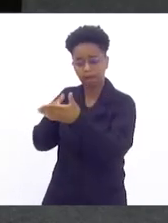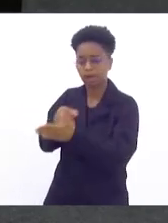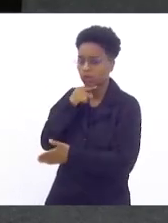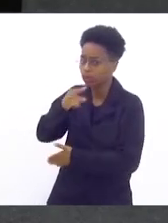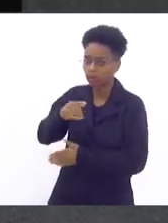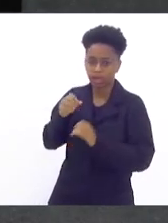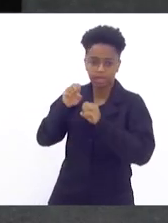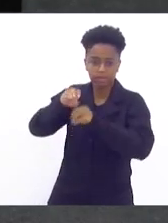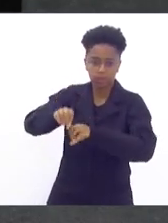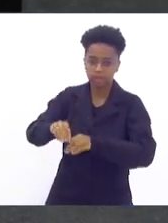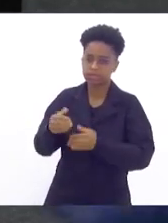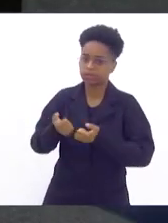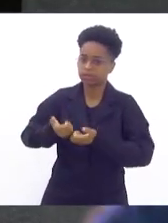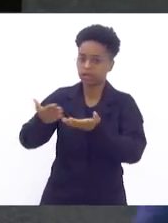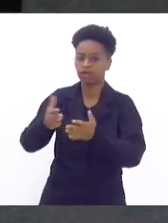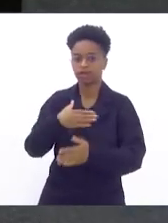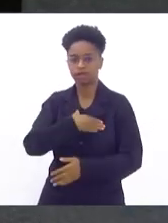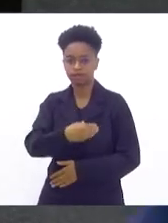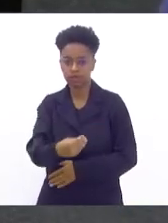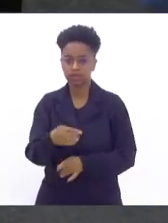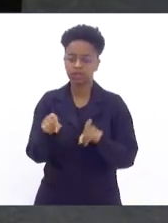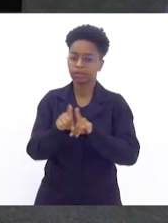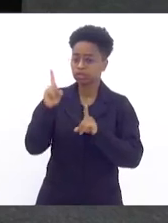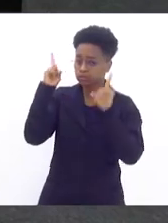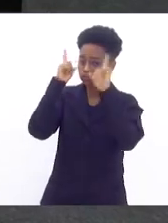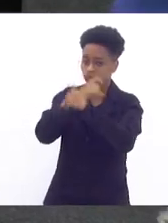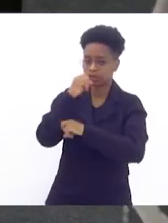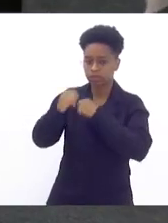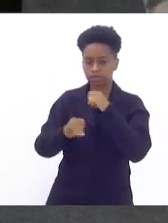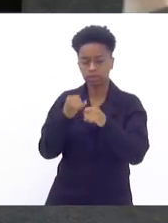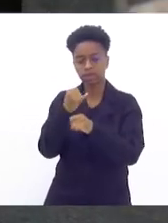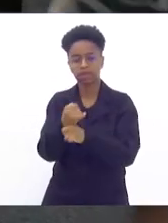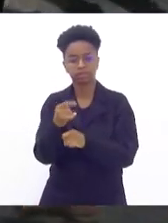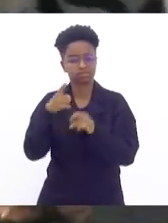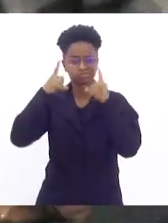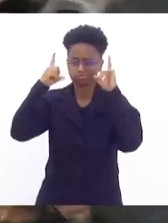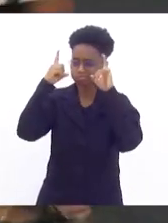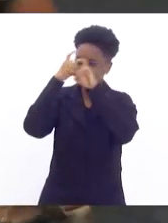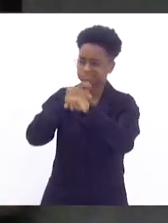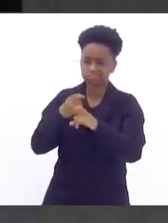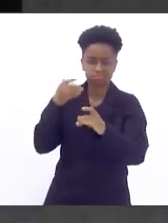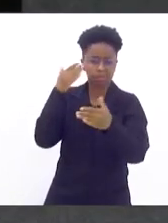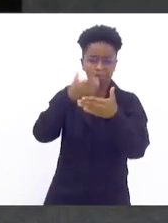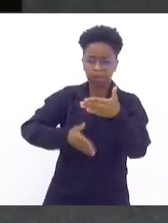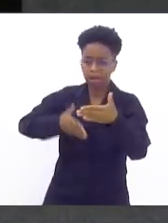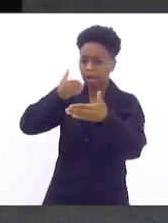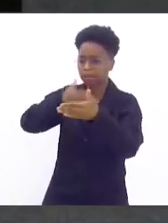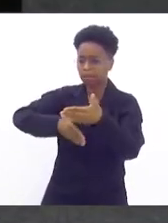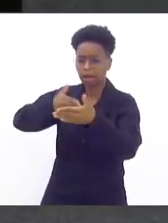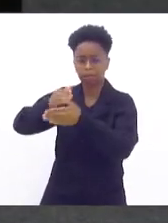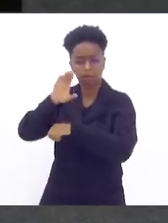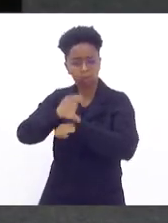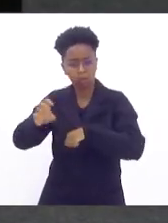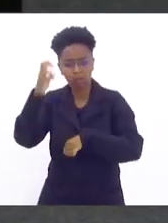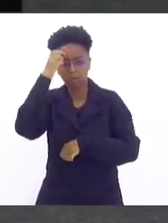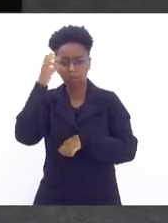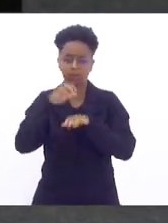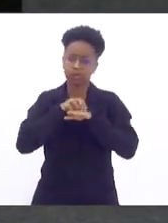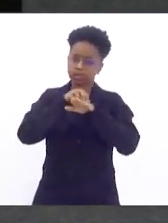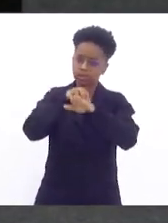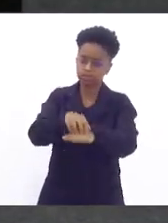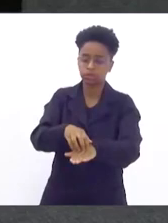os seus filhos para suas filhas dificuldade na internet muita dificuldade de ter acesso à cultura ao transporte